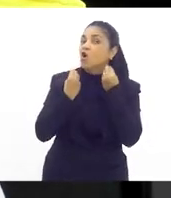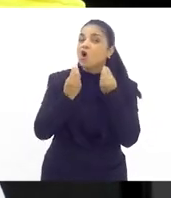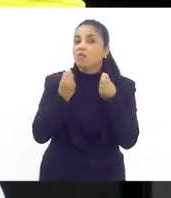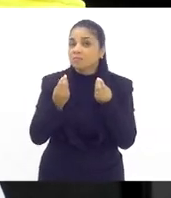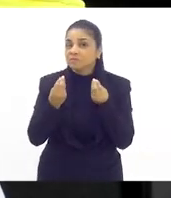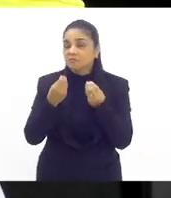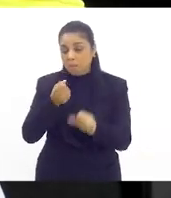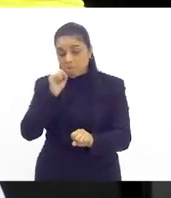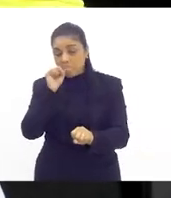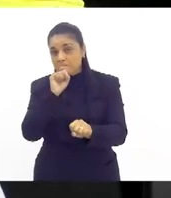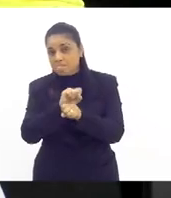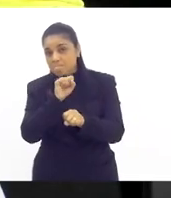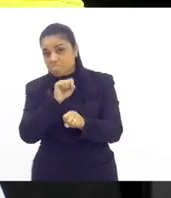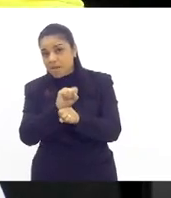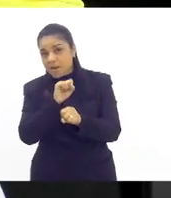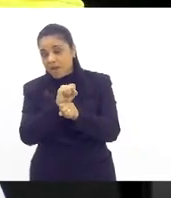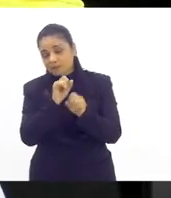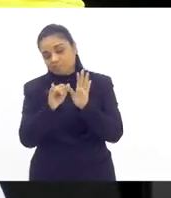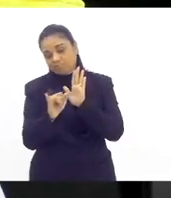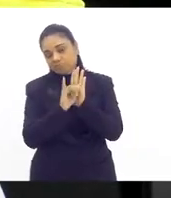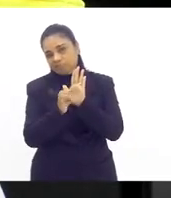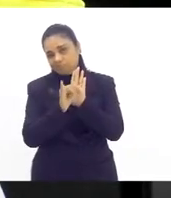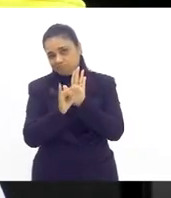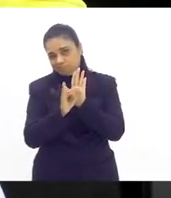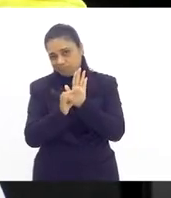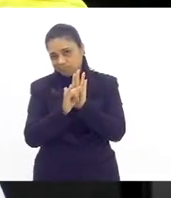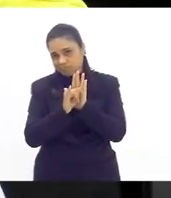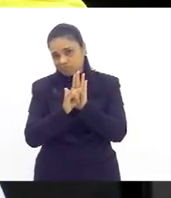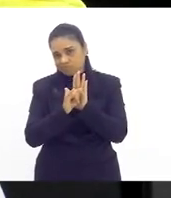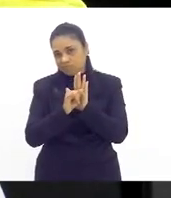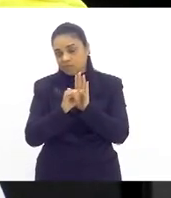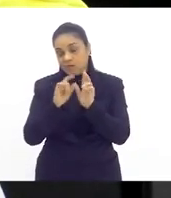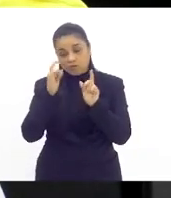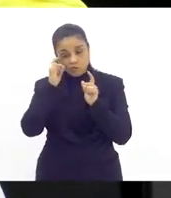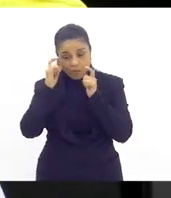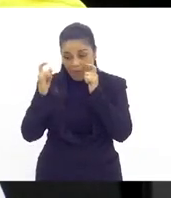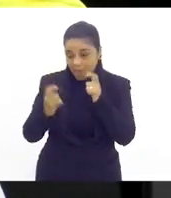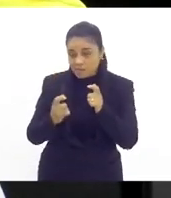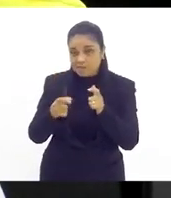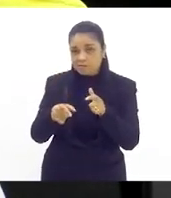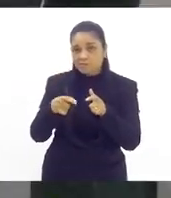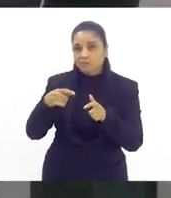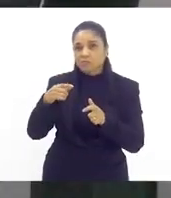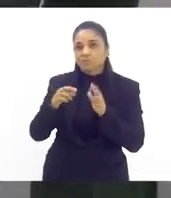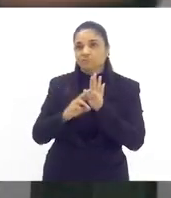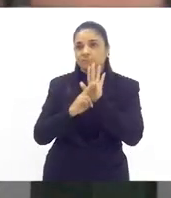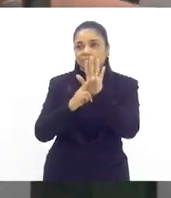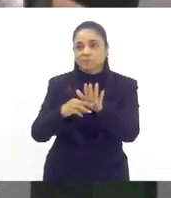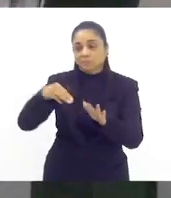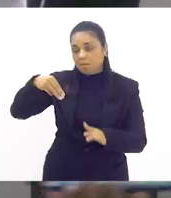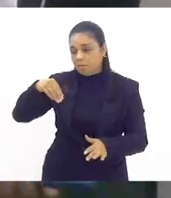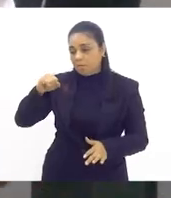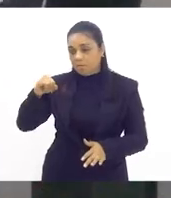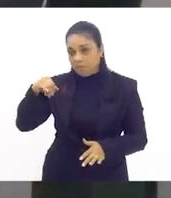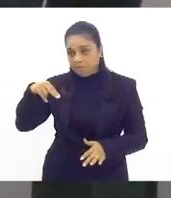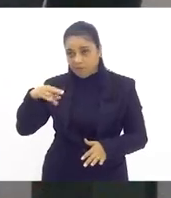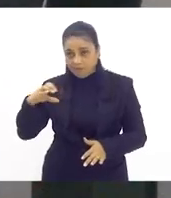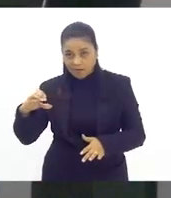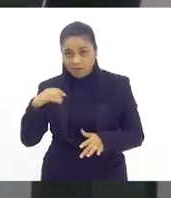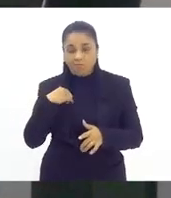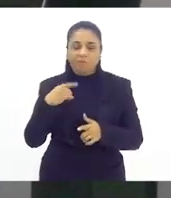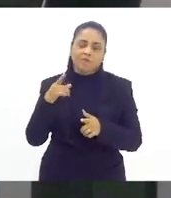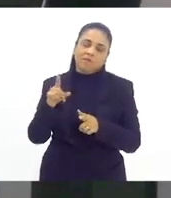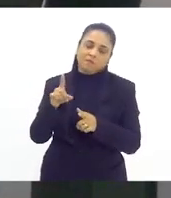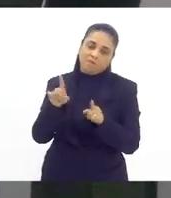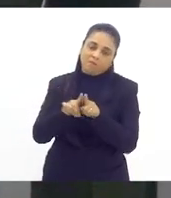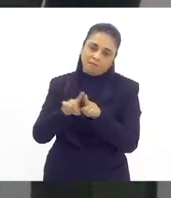paralisados nos nossos editais eu chamo atenção agora por representante domingue para querida Daniele é para